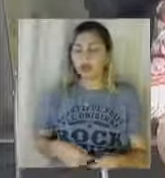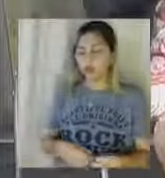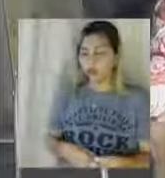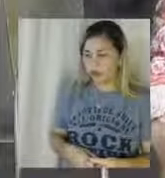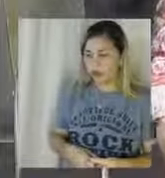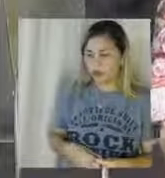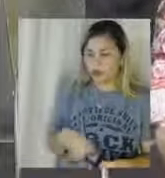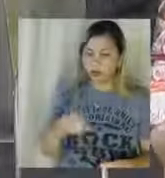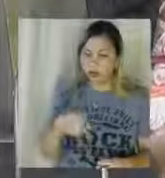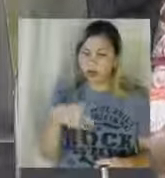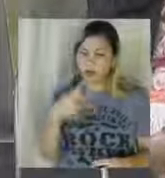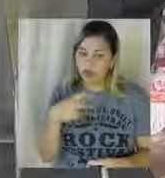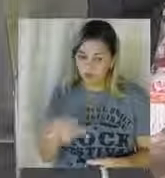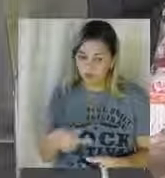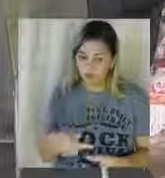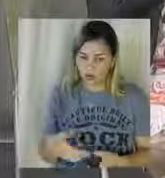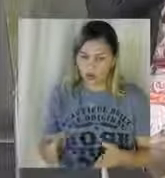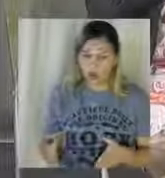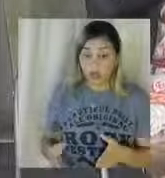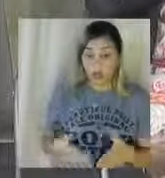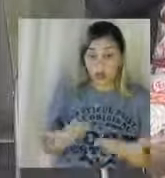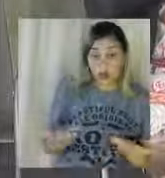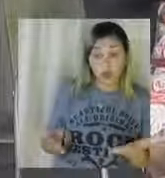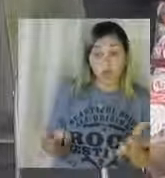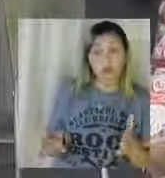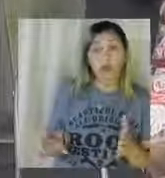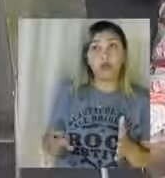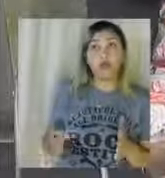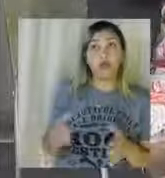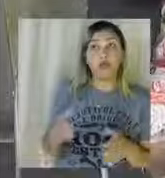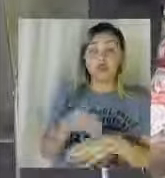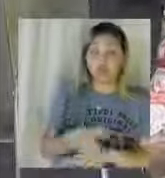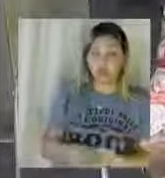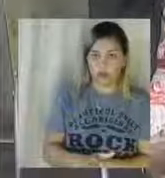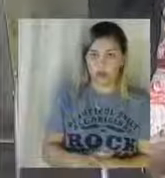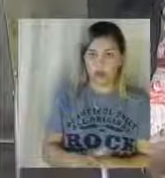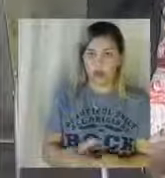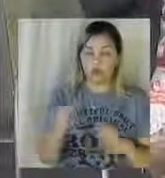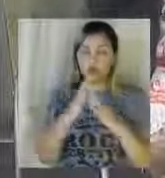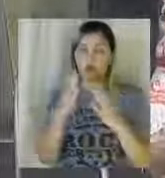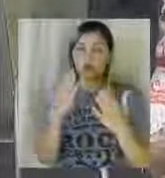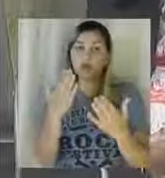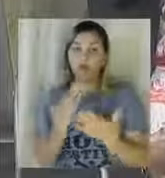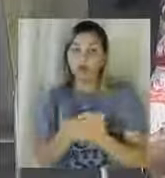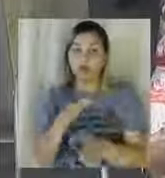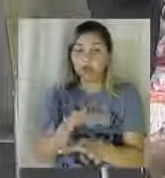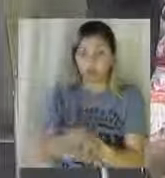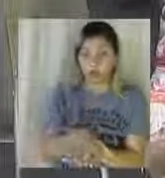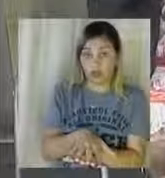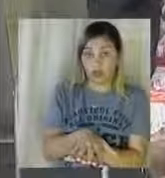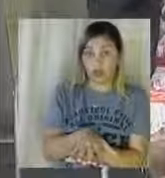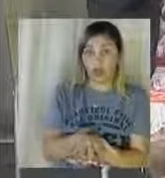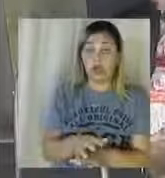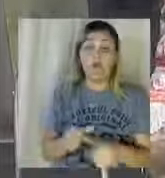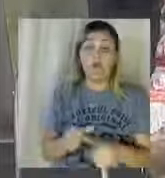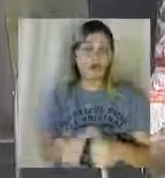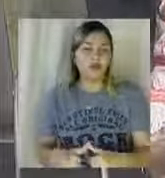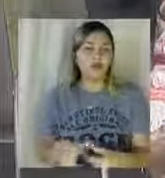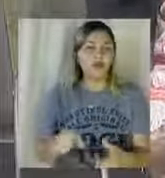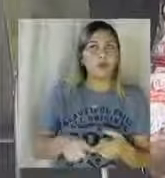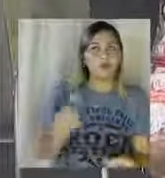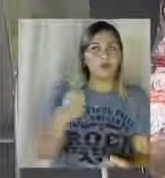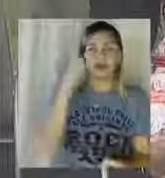você falou que quando entrou numa escola inclusiva, por incrível que pareça, a coisa ficou mais difícil, né?